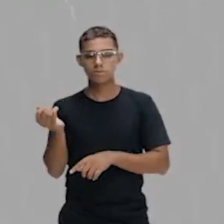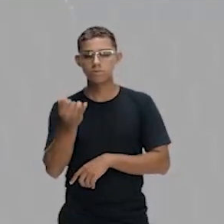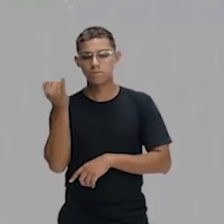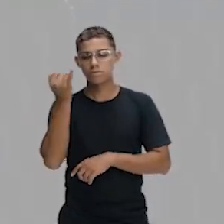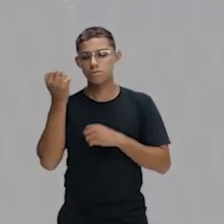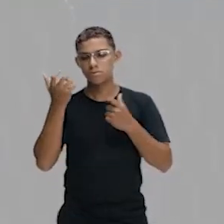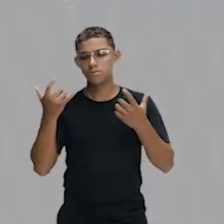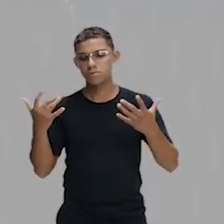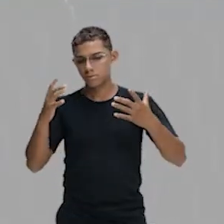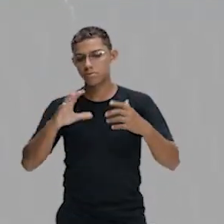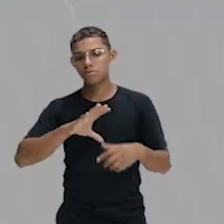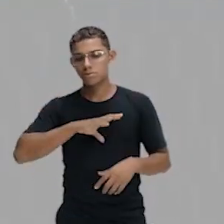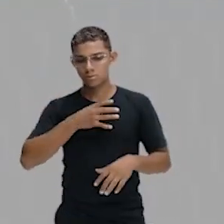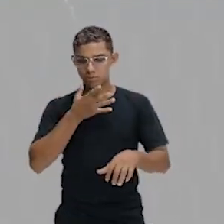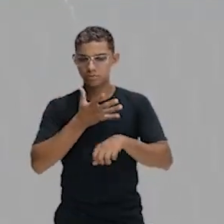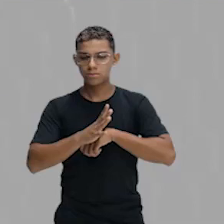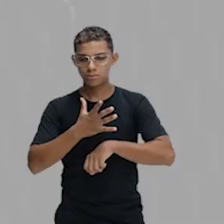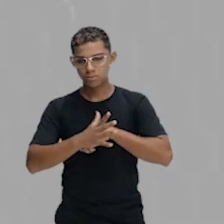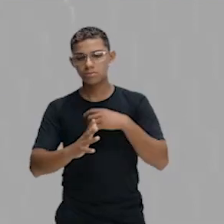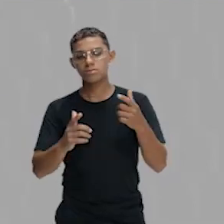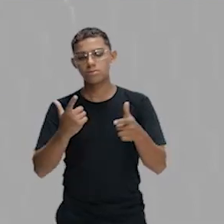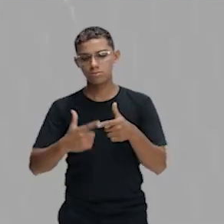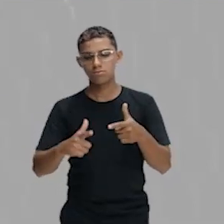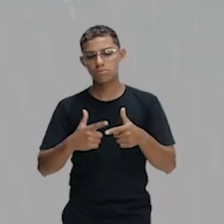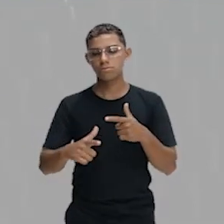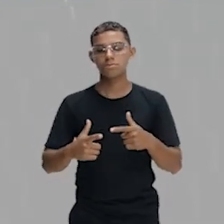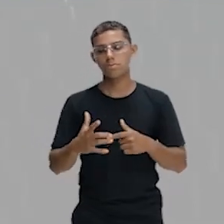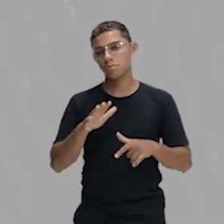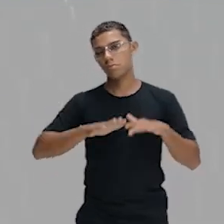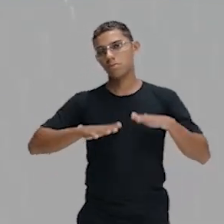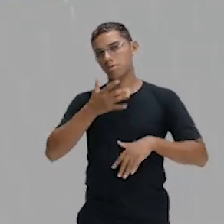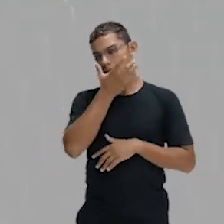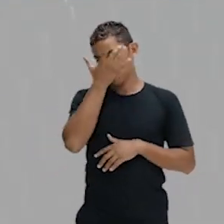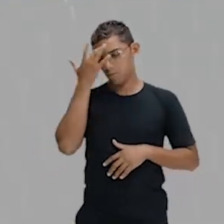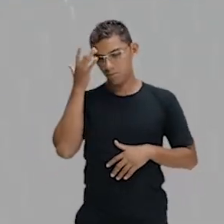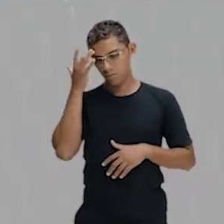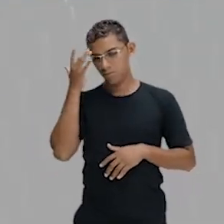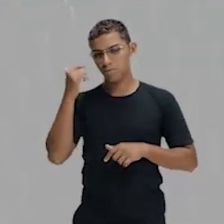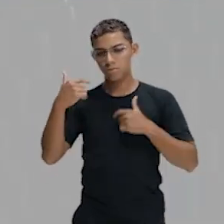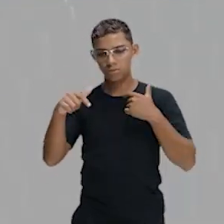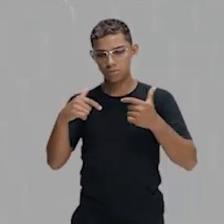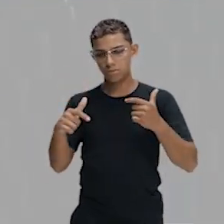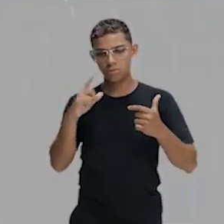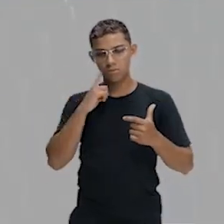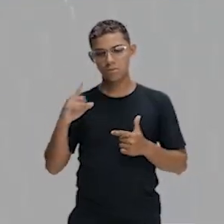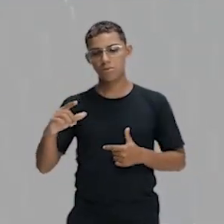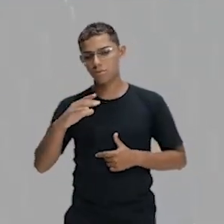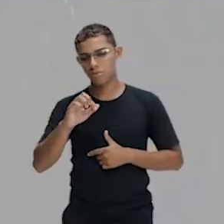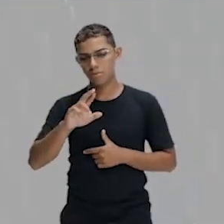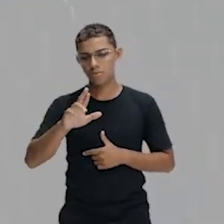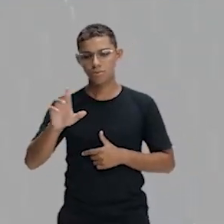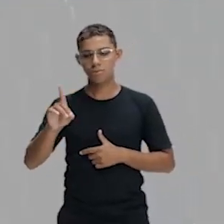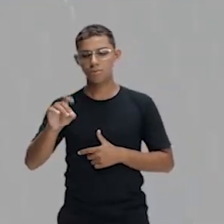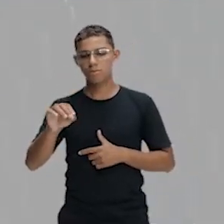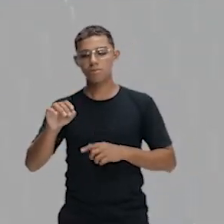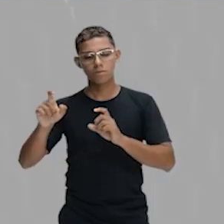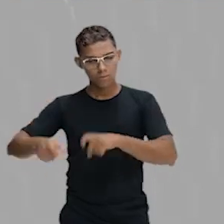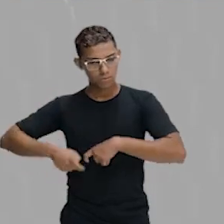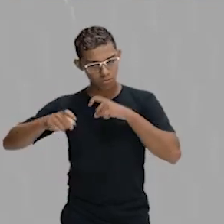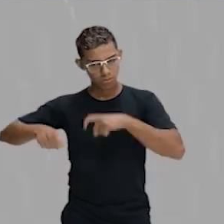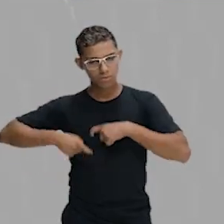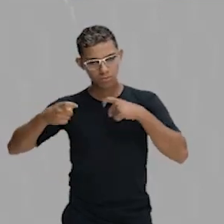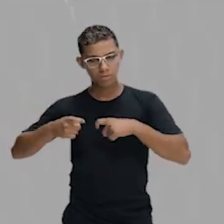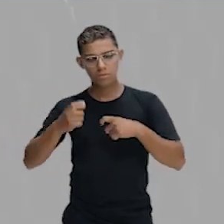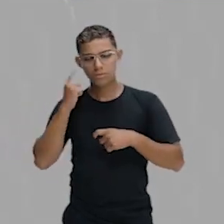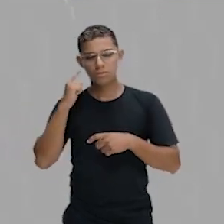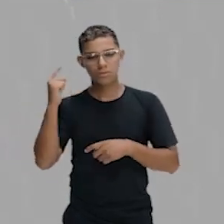pela ação humana. Aí tem o problema, né, pessoal? Muitas pessoas que trabalham ali no cerrado, principalmente agricultores,